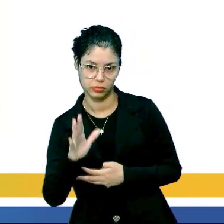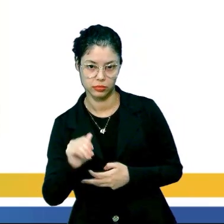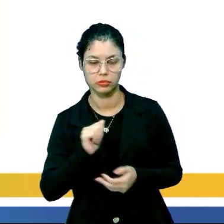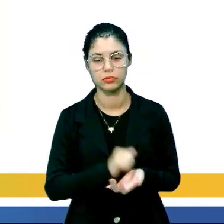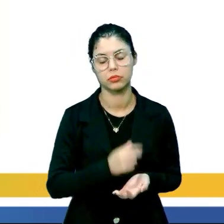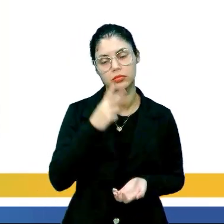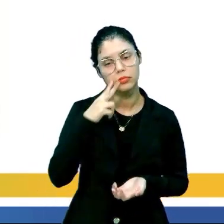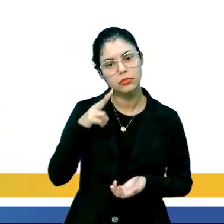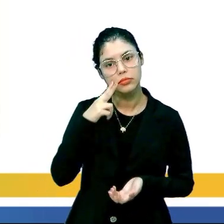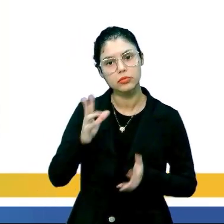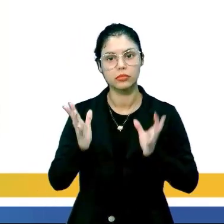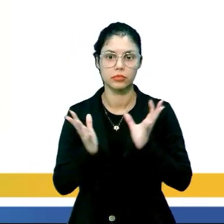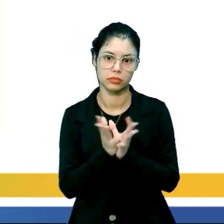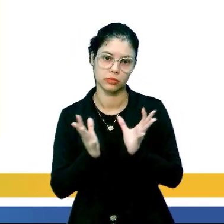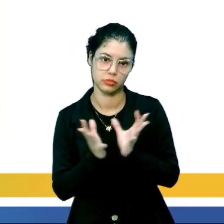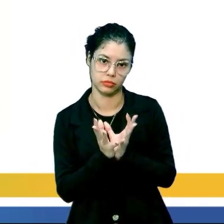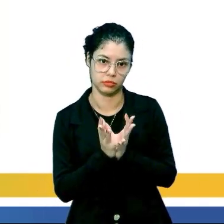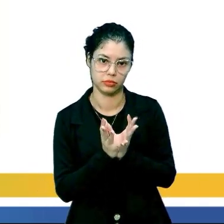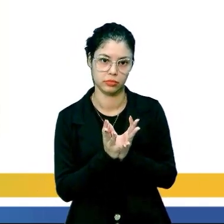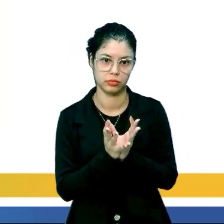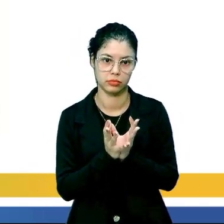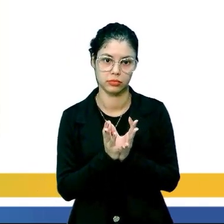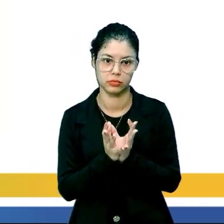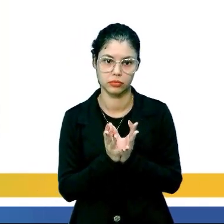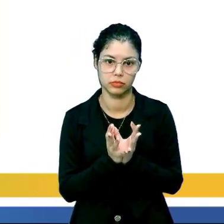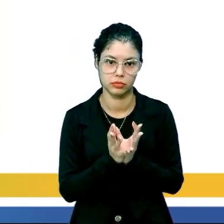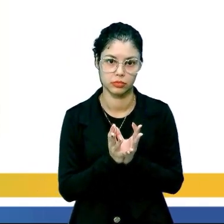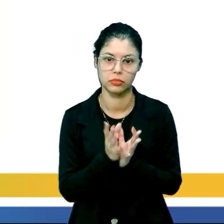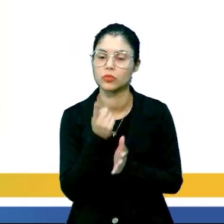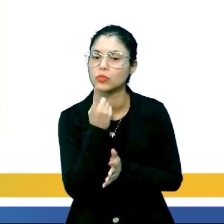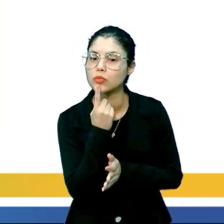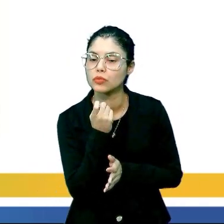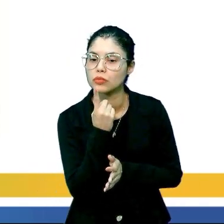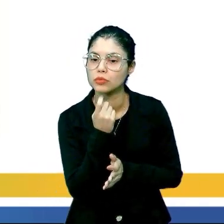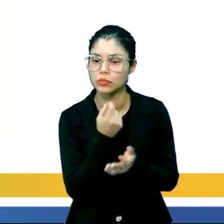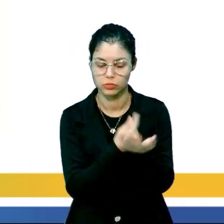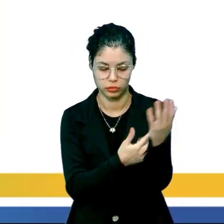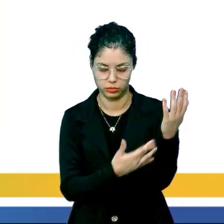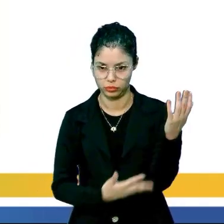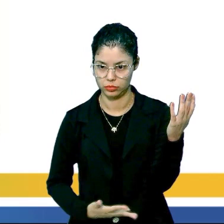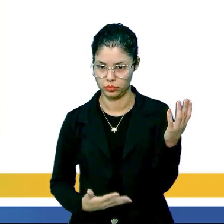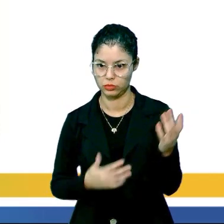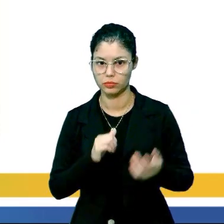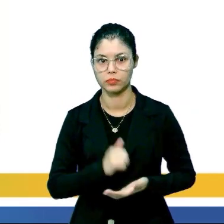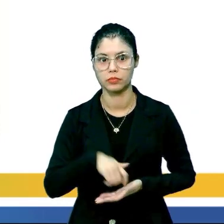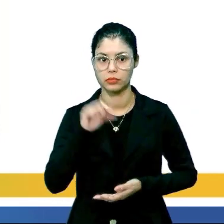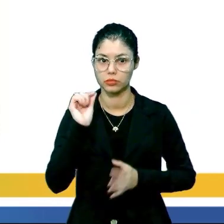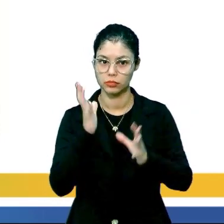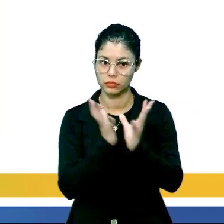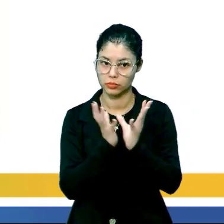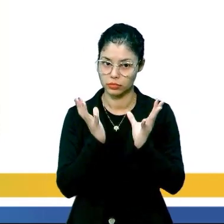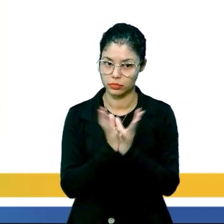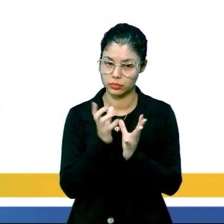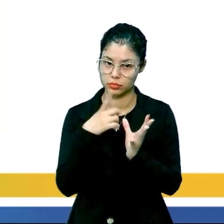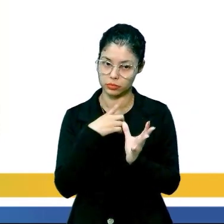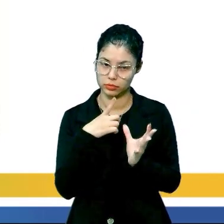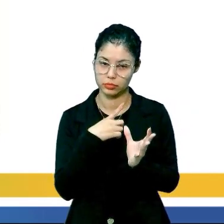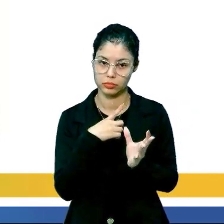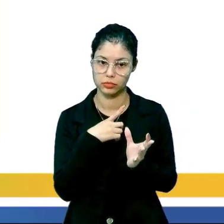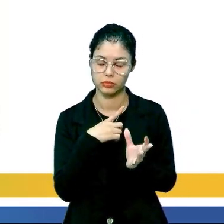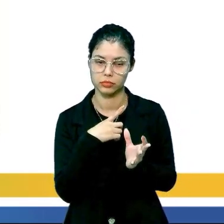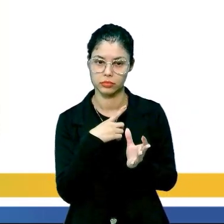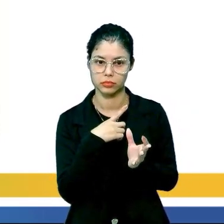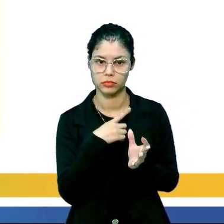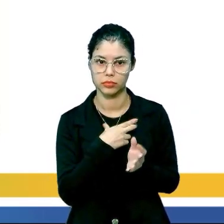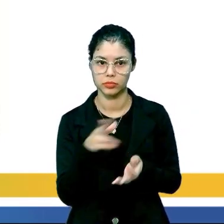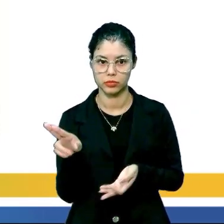Vocês estão vendo nesse grupo de cima, bem no cantinho, que é o sangue? Nesse grupo, a gente tem essas células